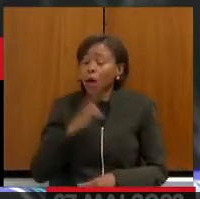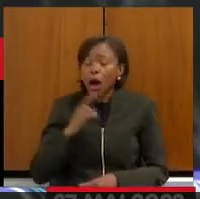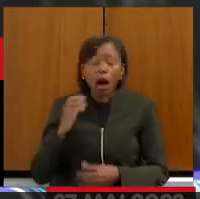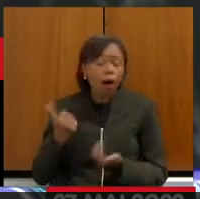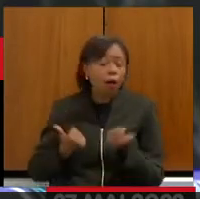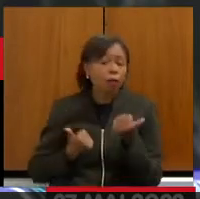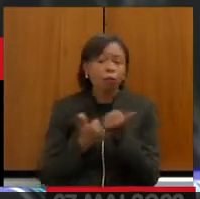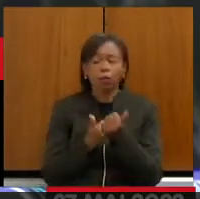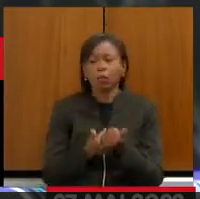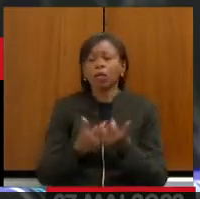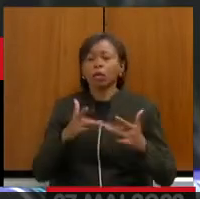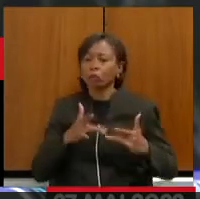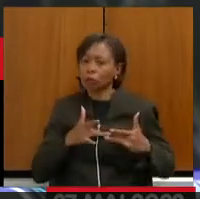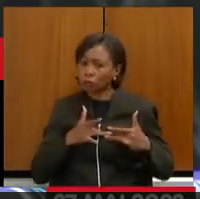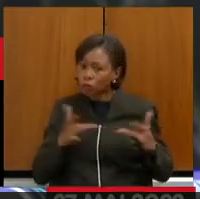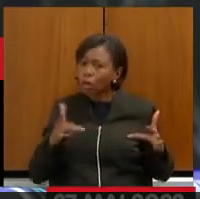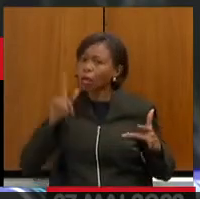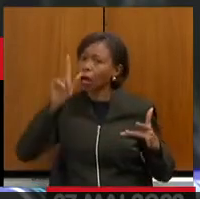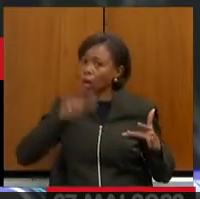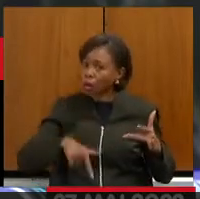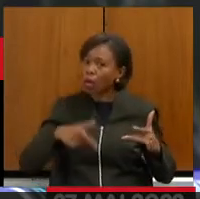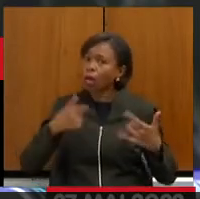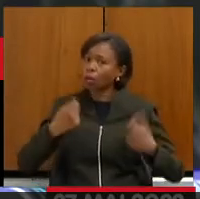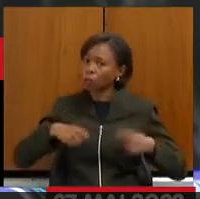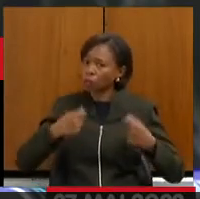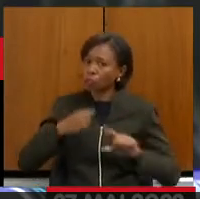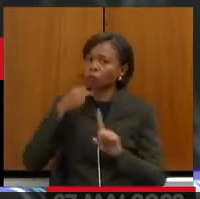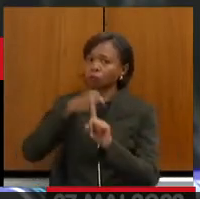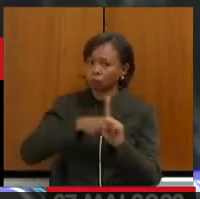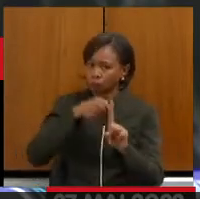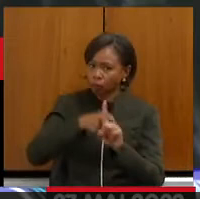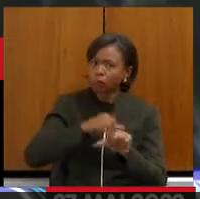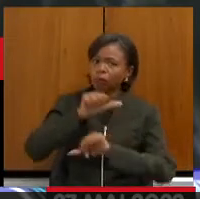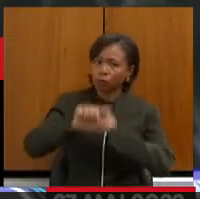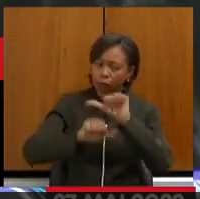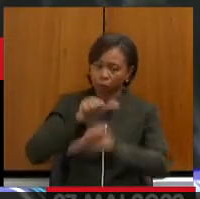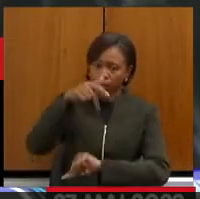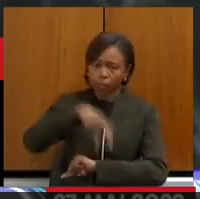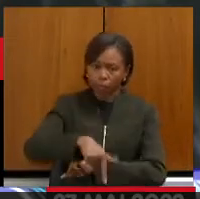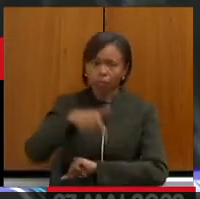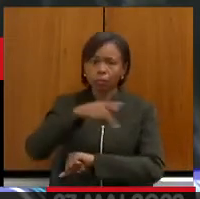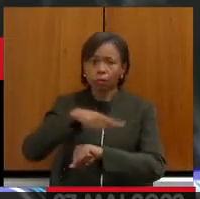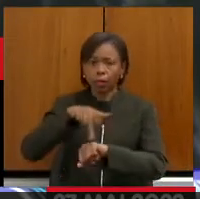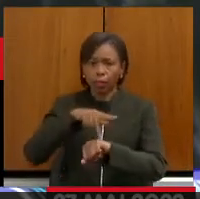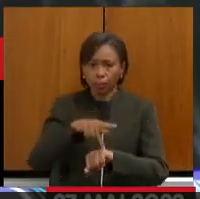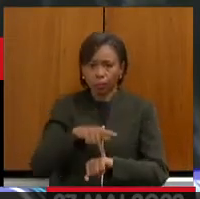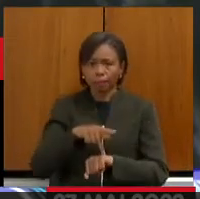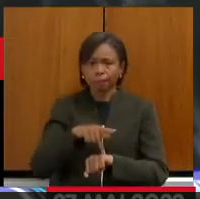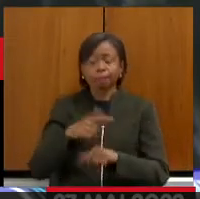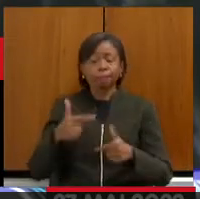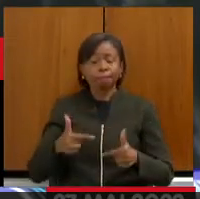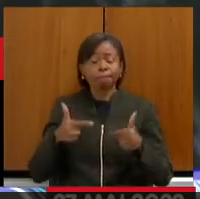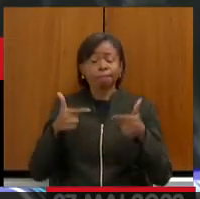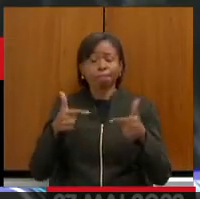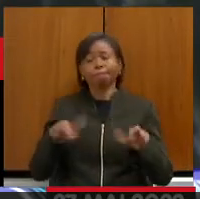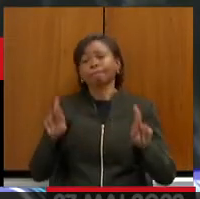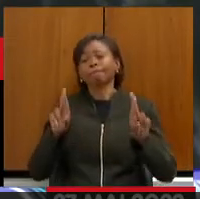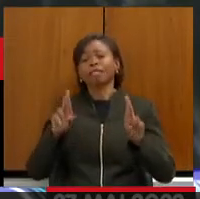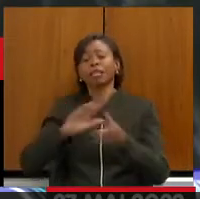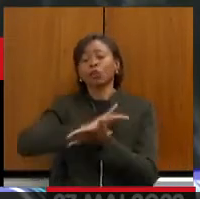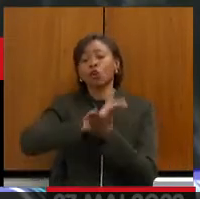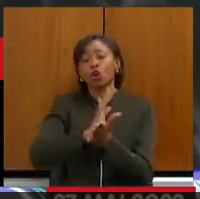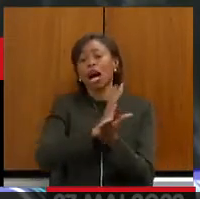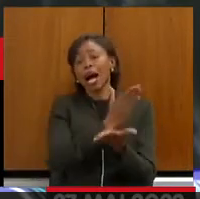solidariedade foi e deve ser nossa ferramenta de luta para reconstrução desse país Nossa tarefa é derrotar e o